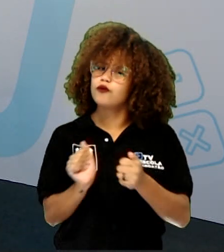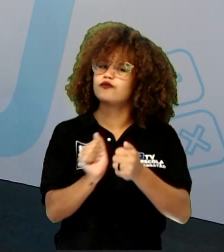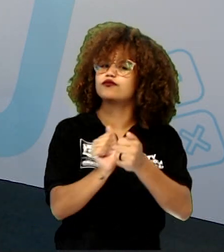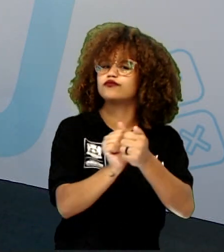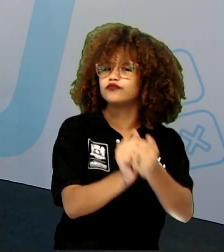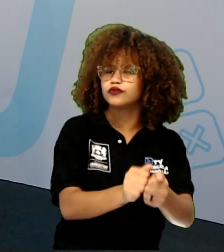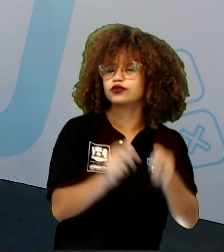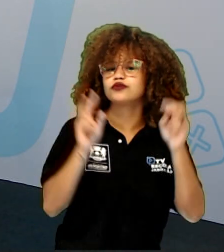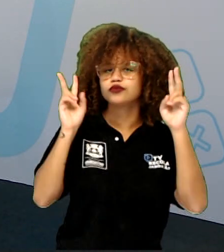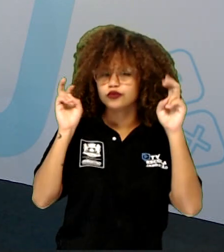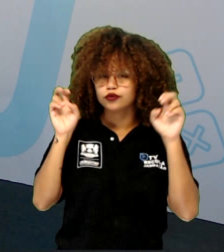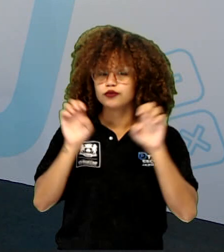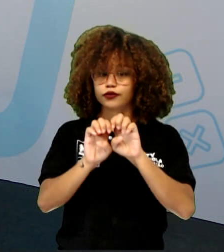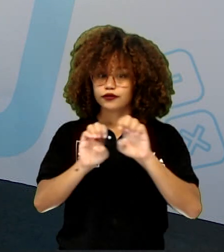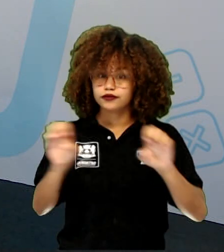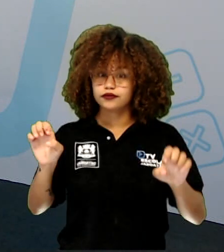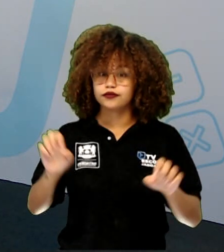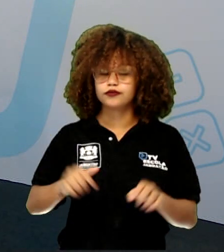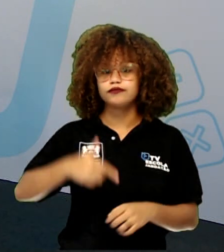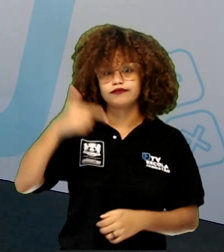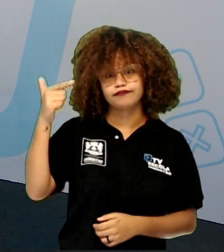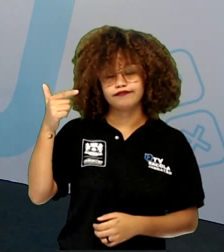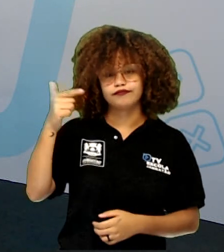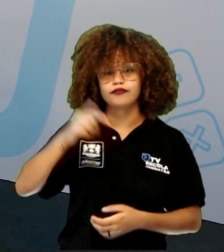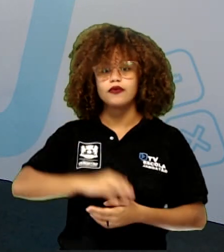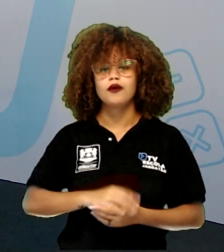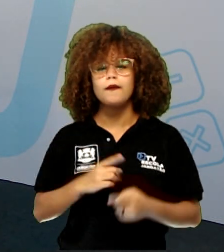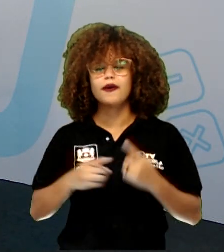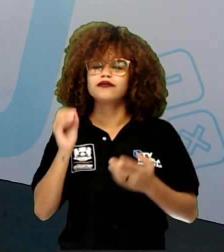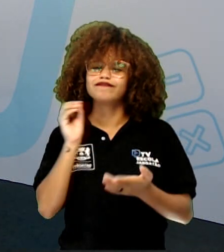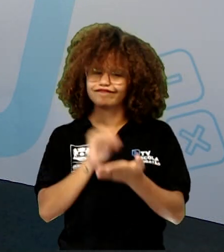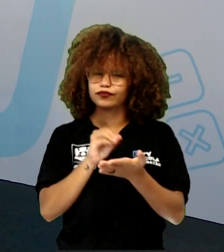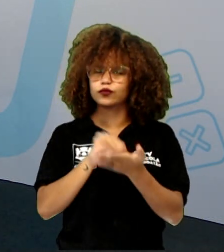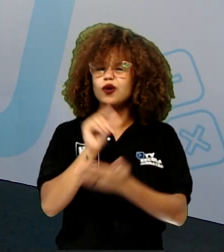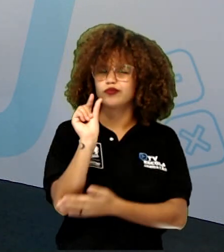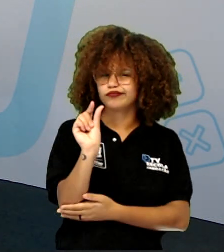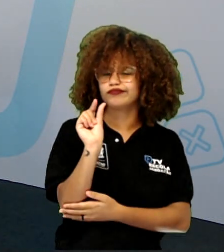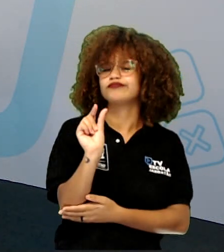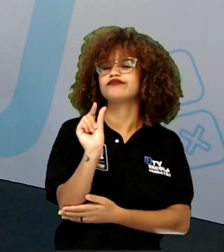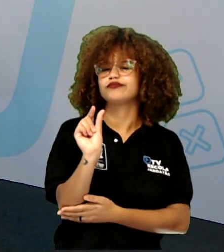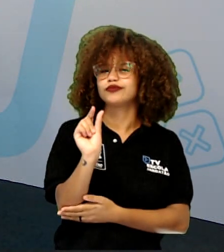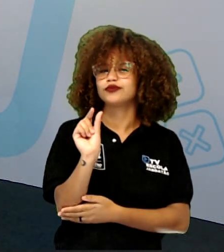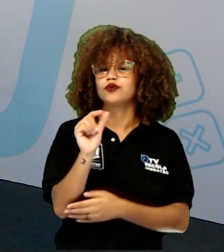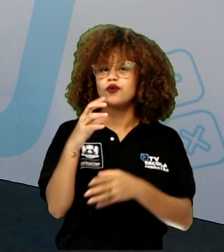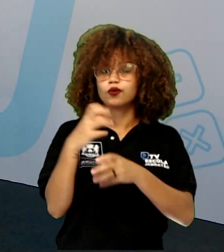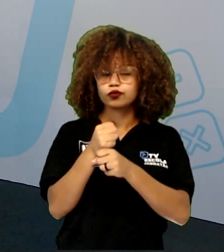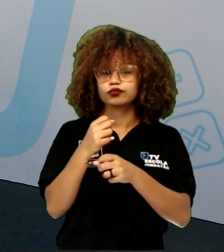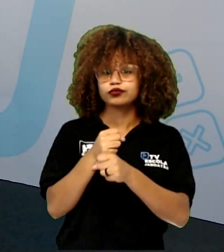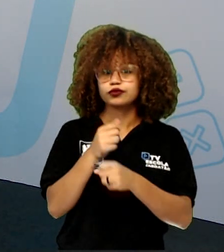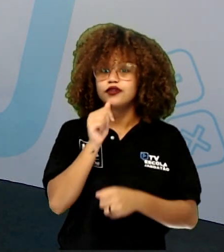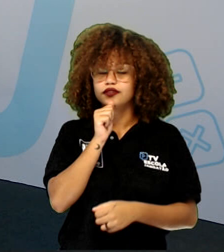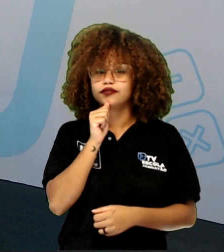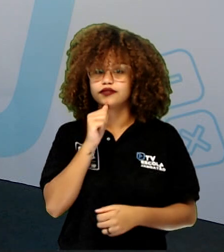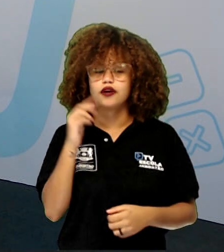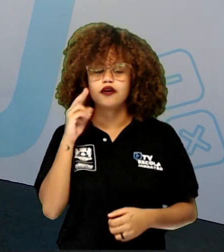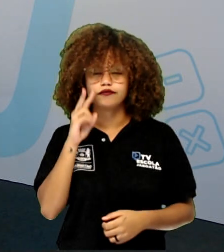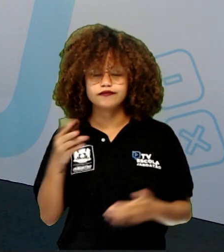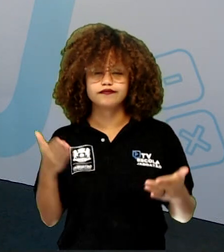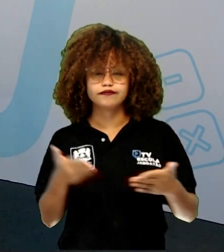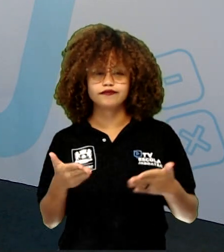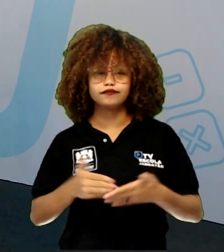sobre equações do segundo grau Só que ainda falta um pedacinho desse conteúdo tão fantástico e nós vamos ver